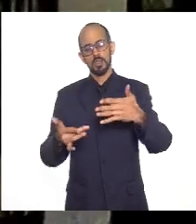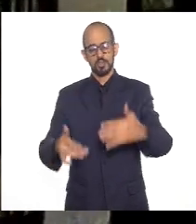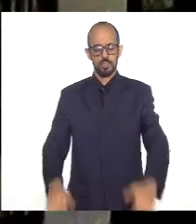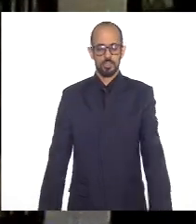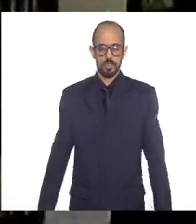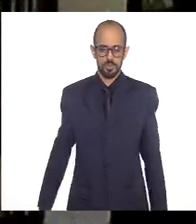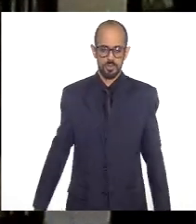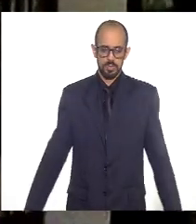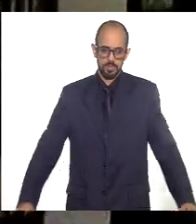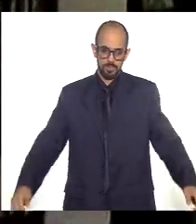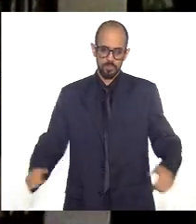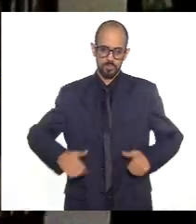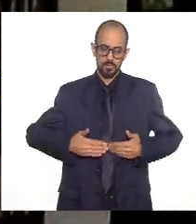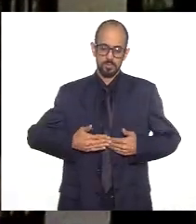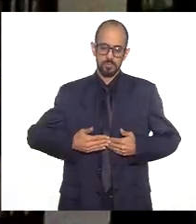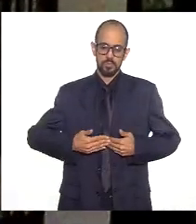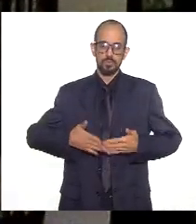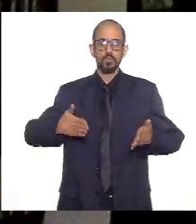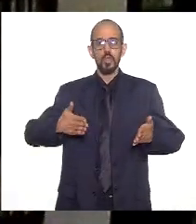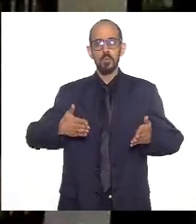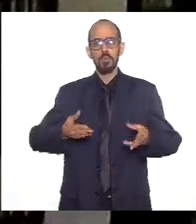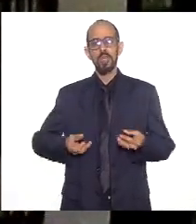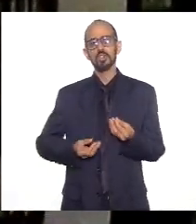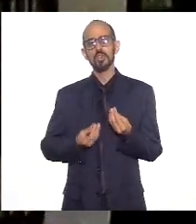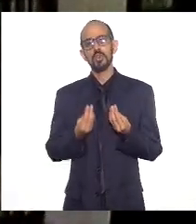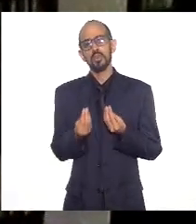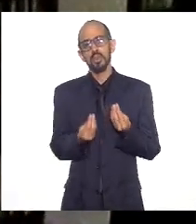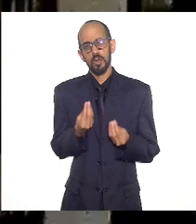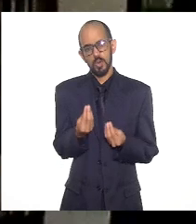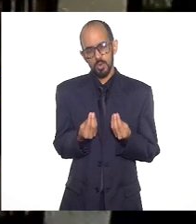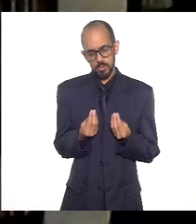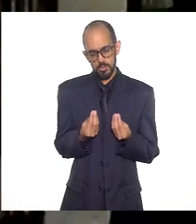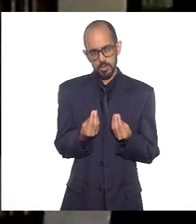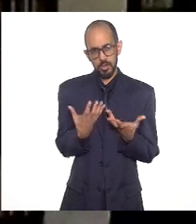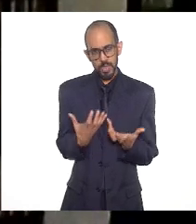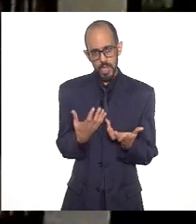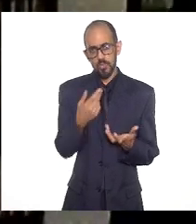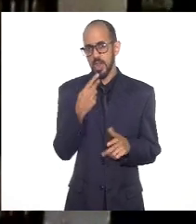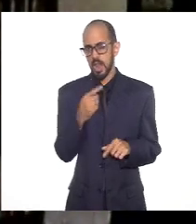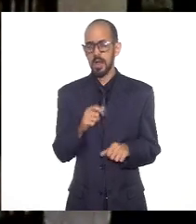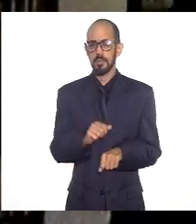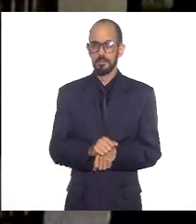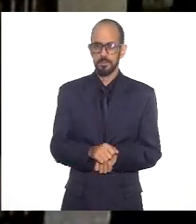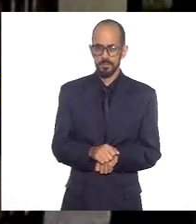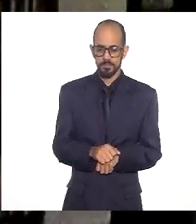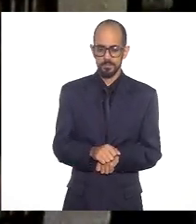sociais. Inicialmente, eu gostaria de